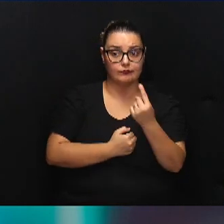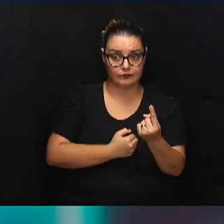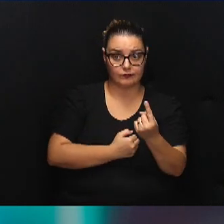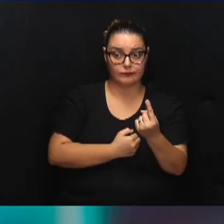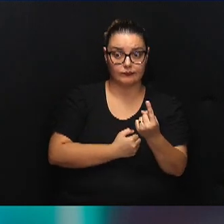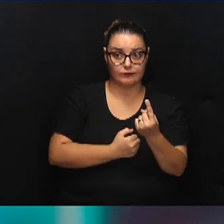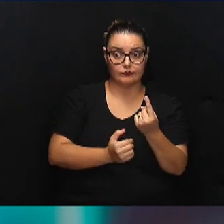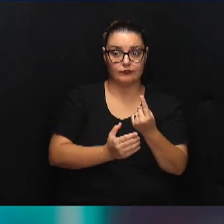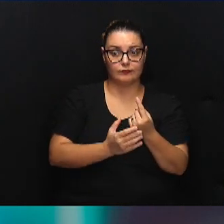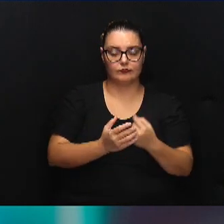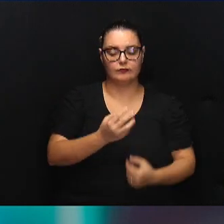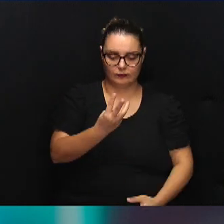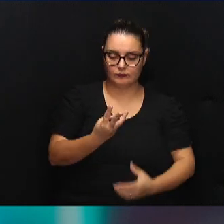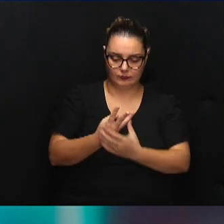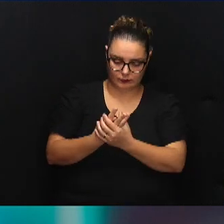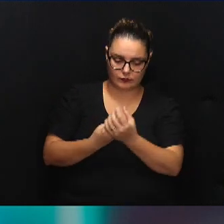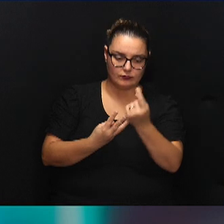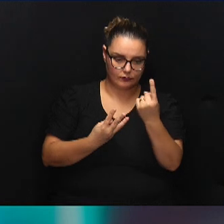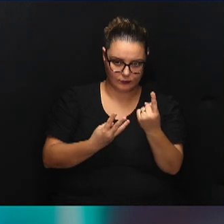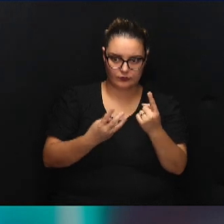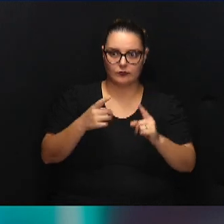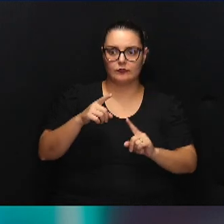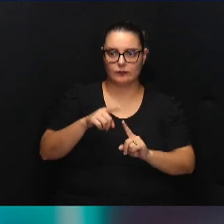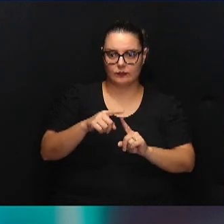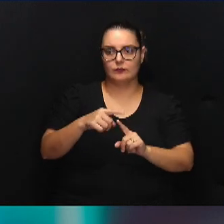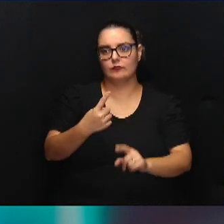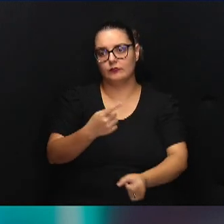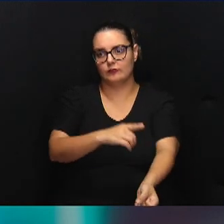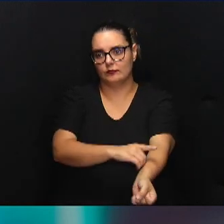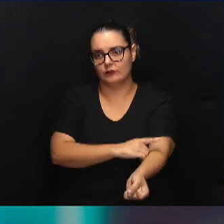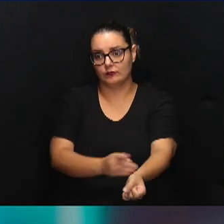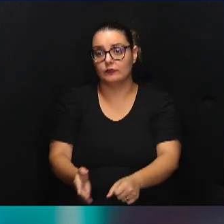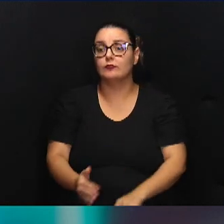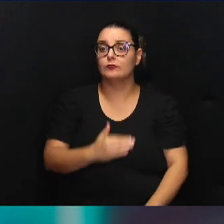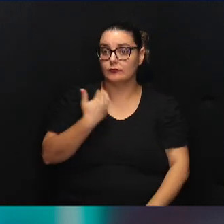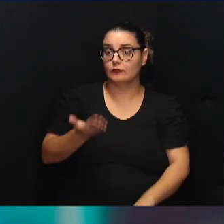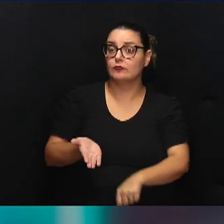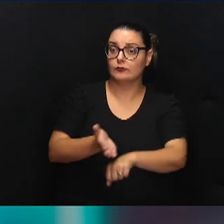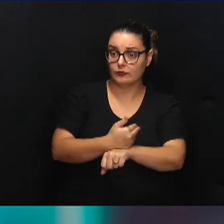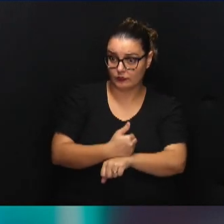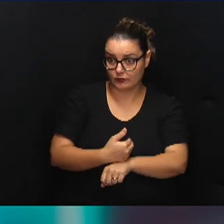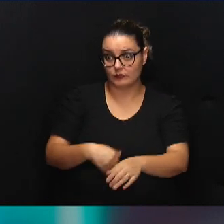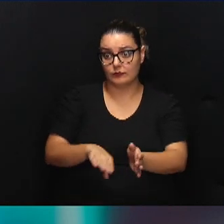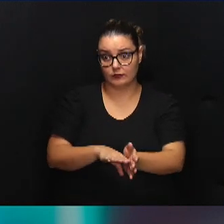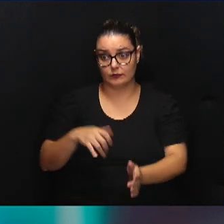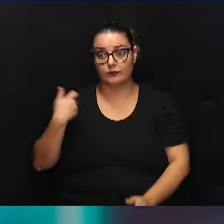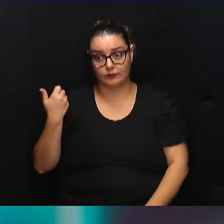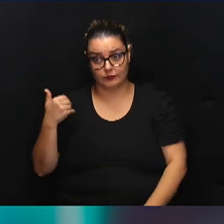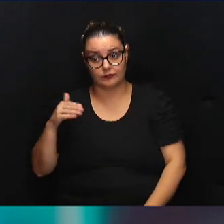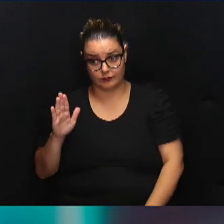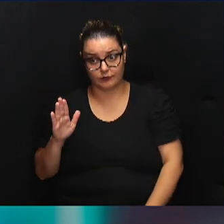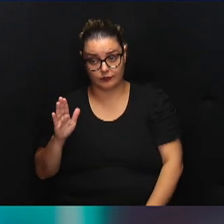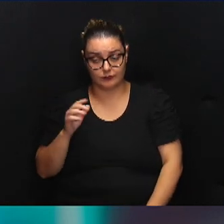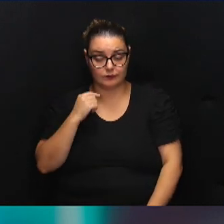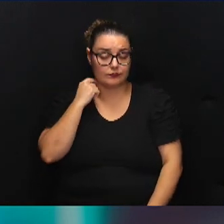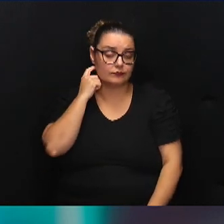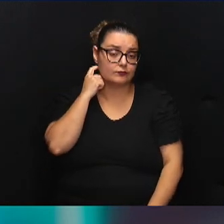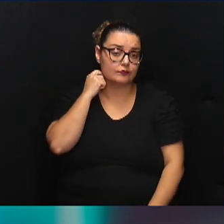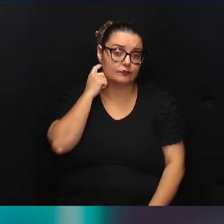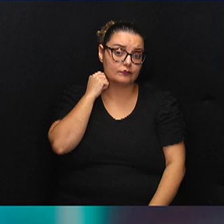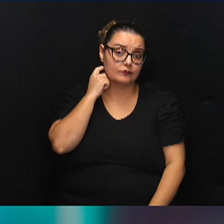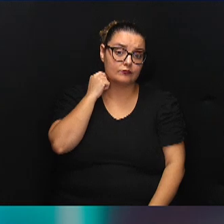3 pessoas com diabetes tipo 1 morre antes de chegar à vida adulta. Em termos